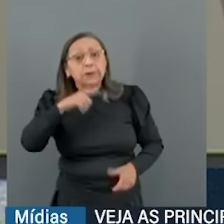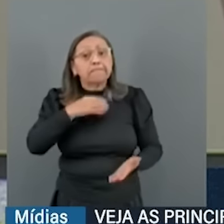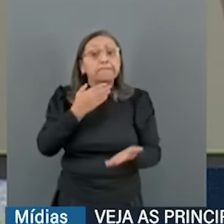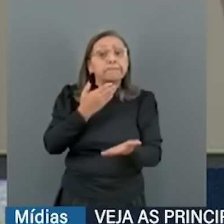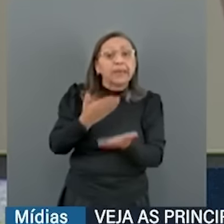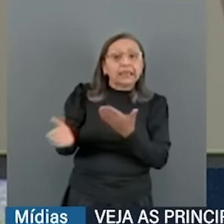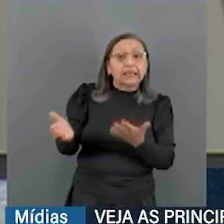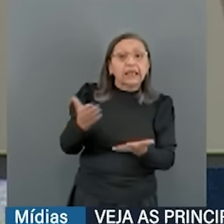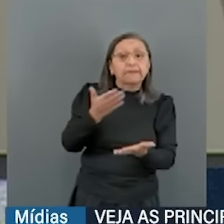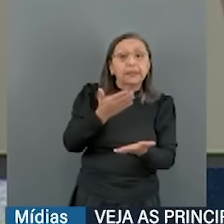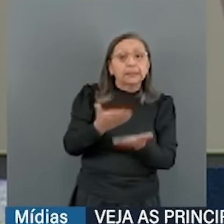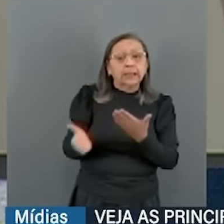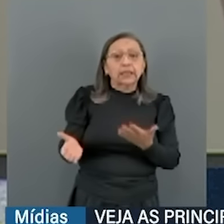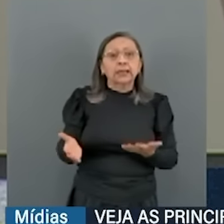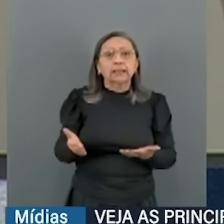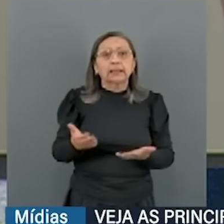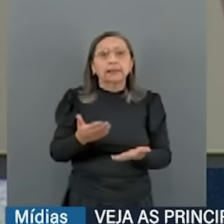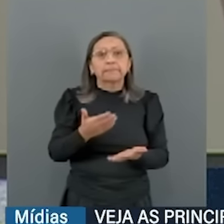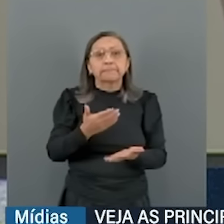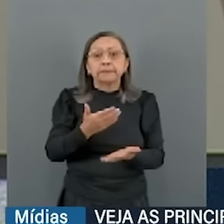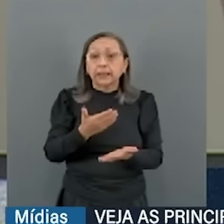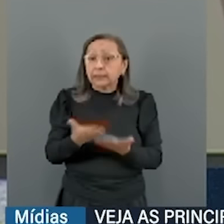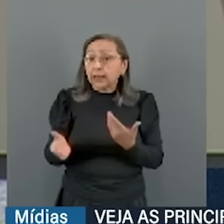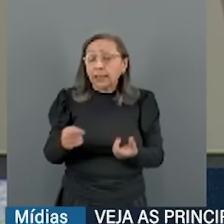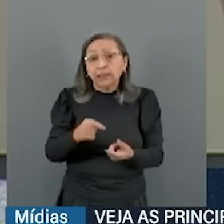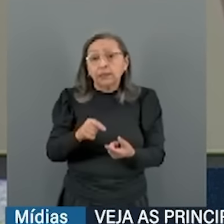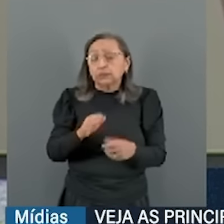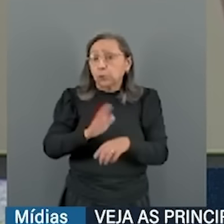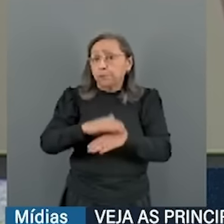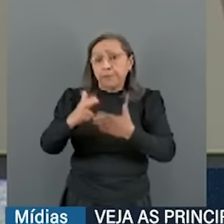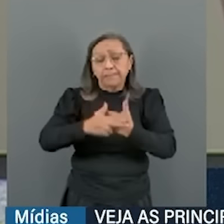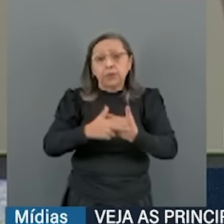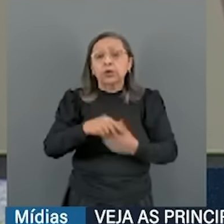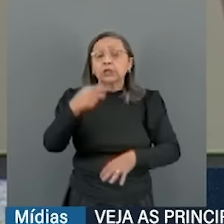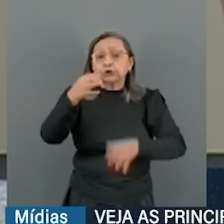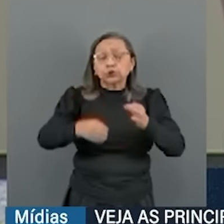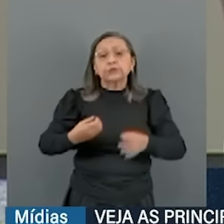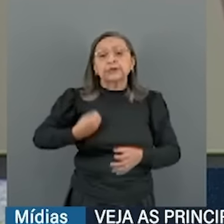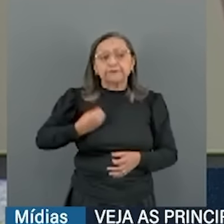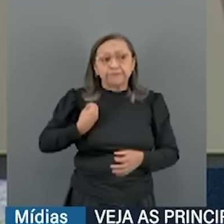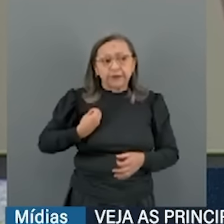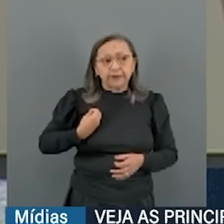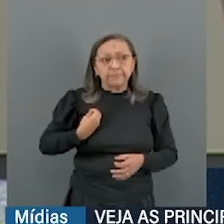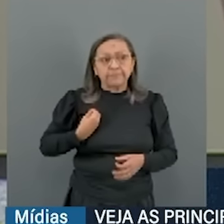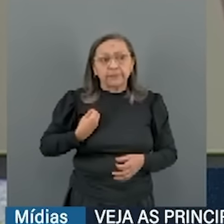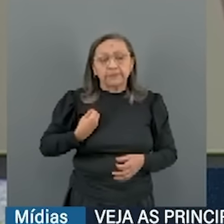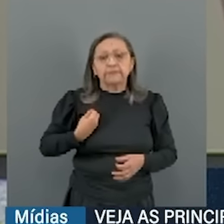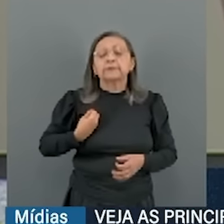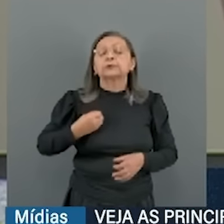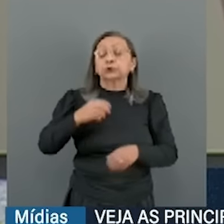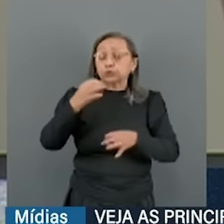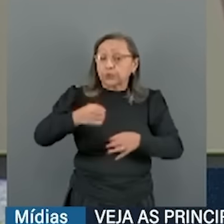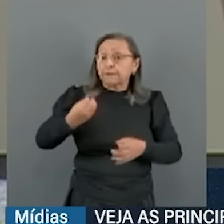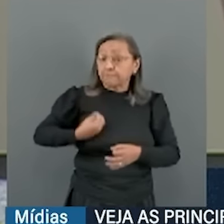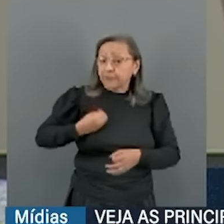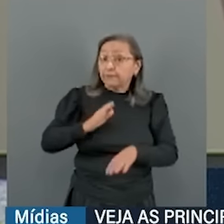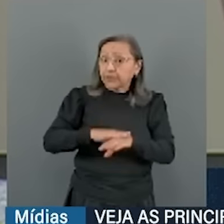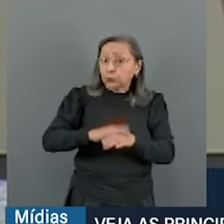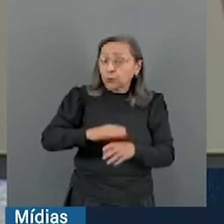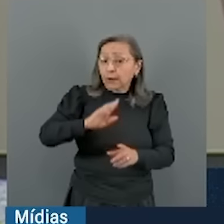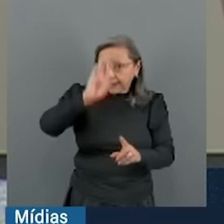sua credibilidade. E a justiça, ela vive da sua credibilidade. Por isso que há